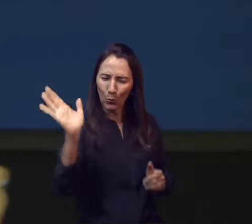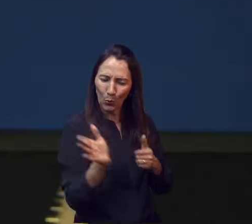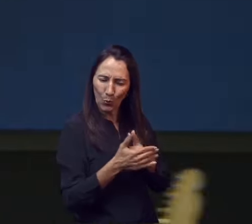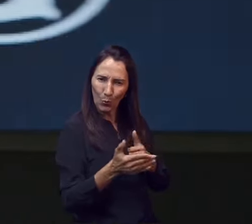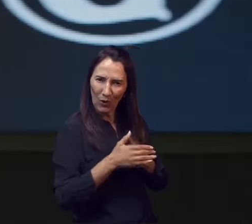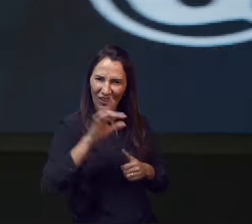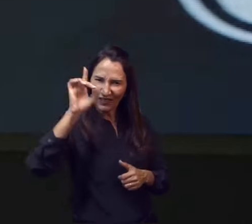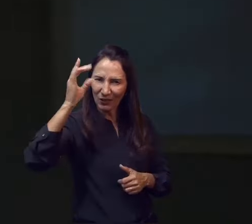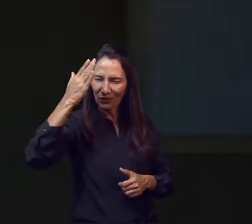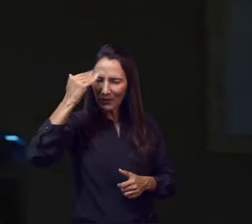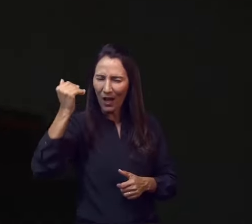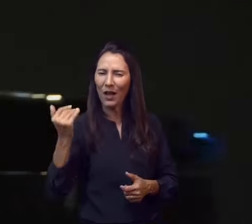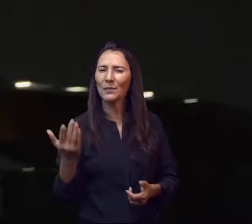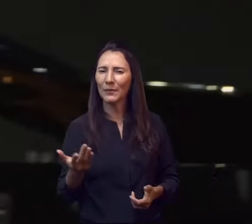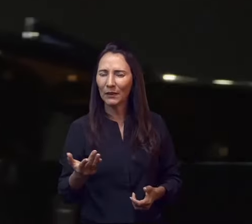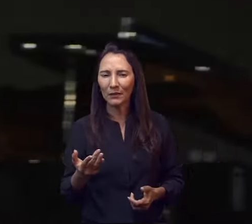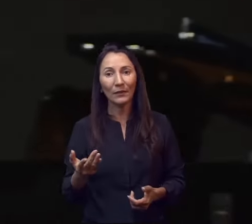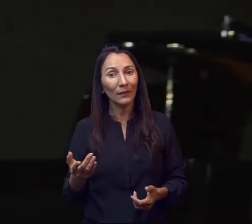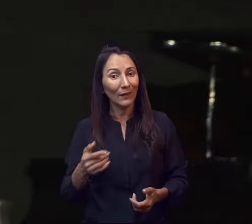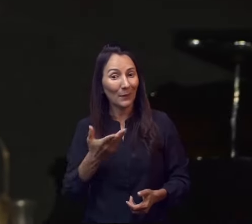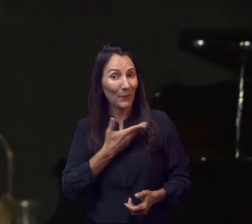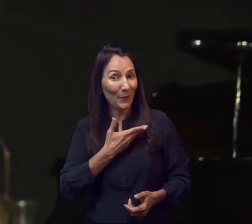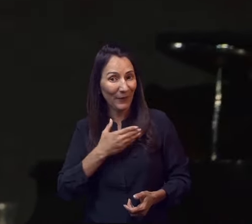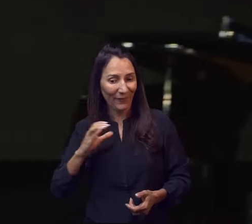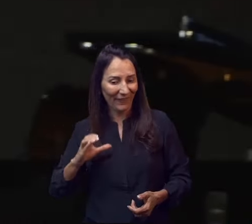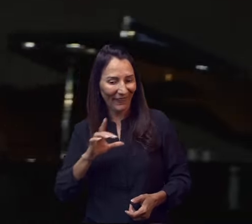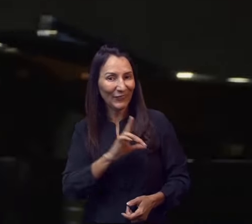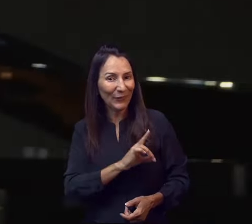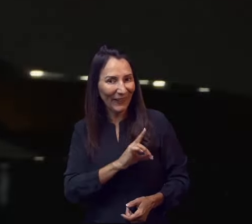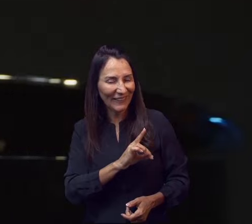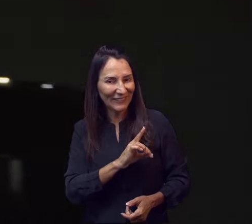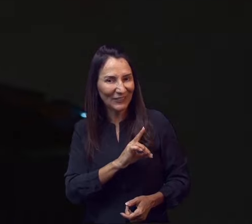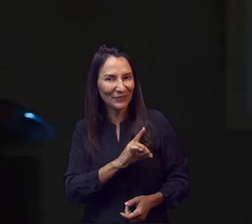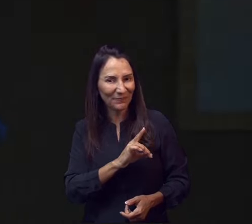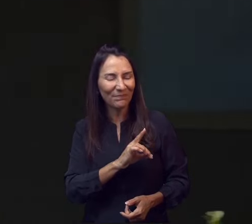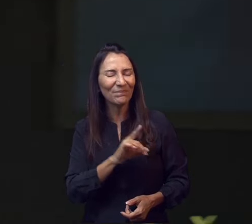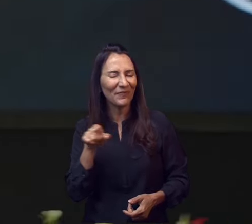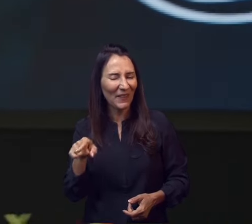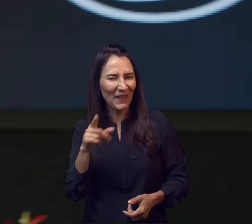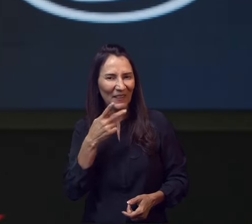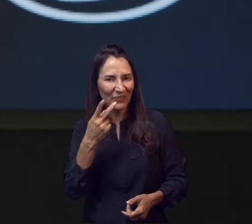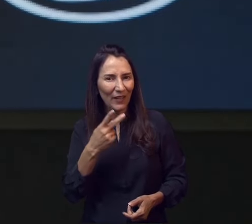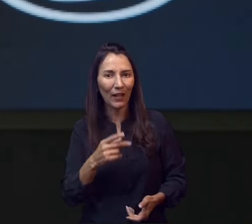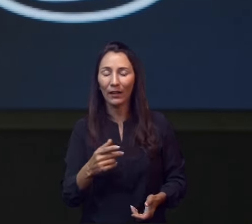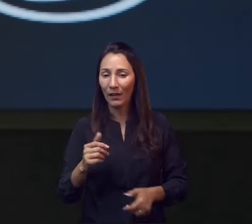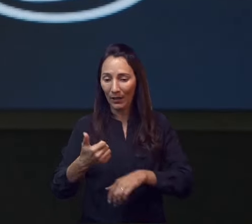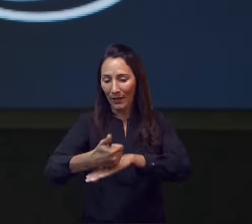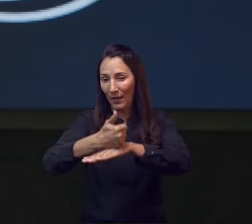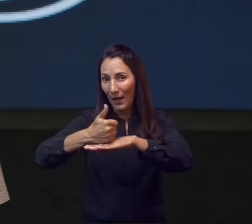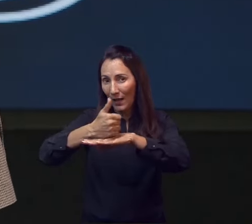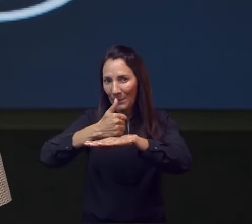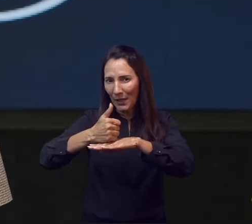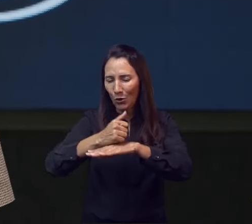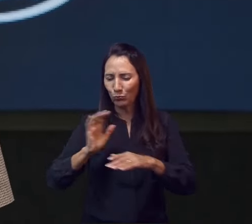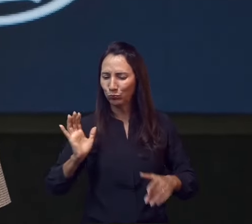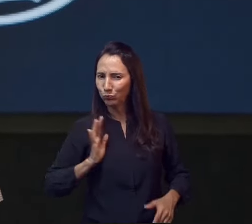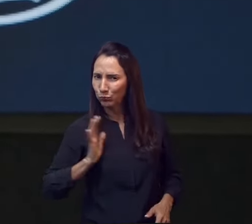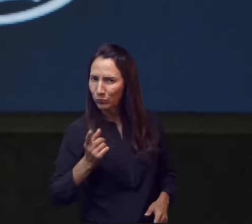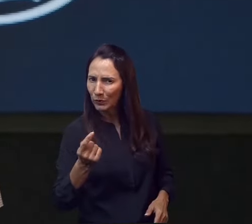aí eu vou citar aqui meu amigo Cláudio Duarte Cláudio Duarte aqui diz Abraão era